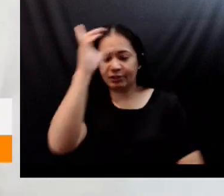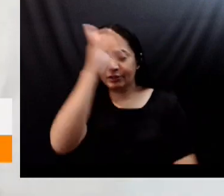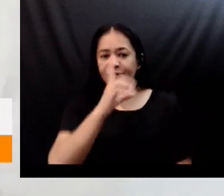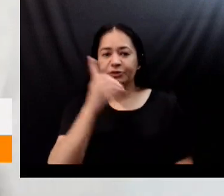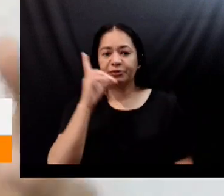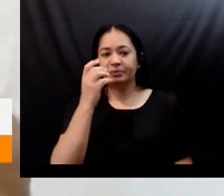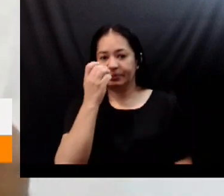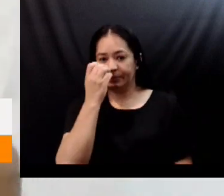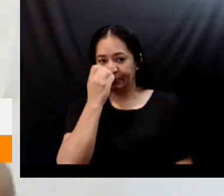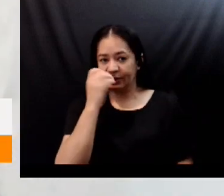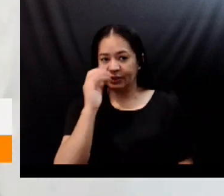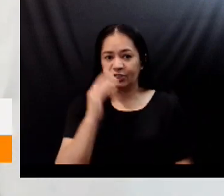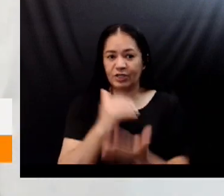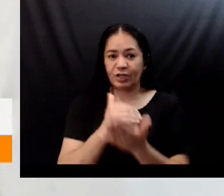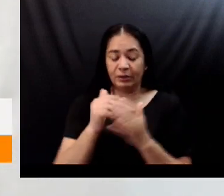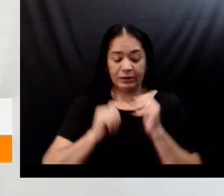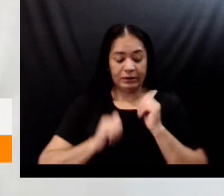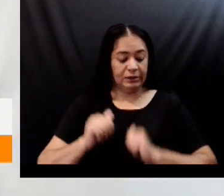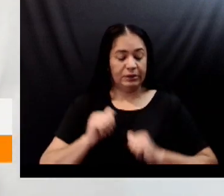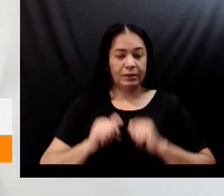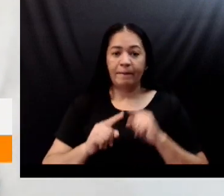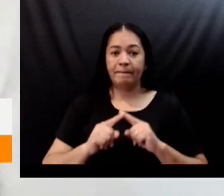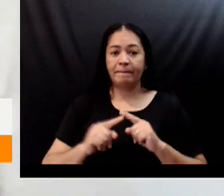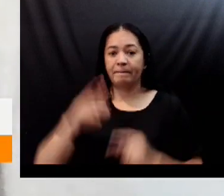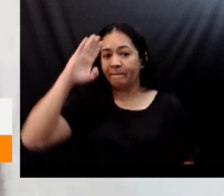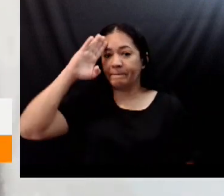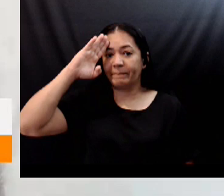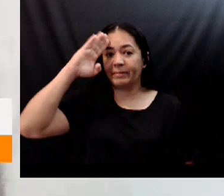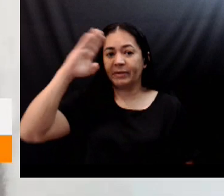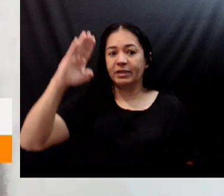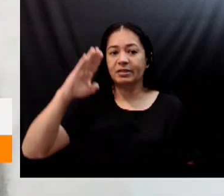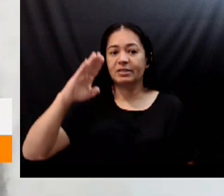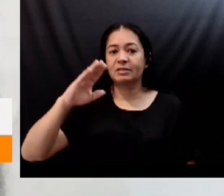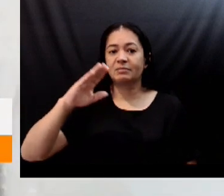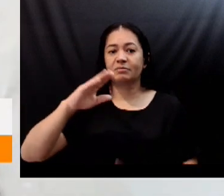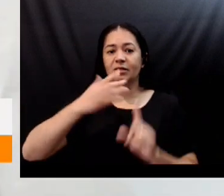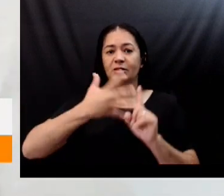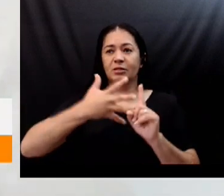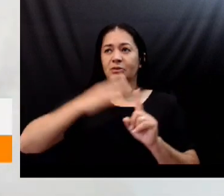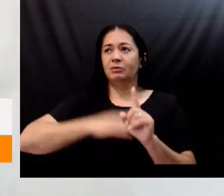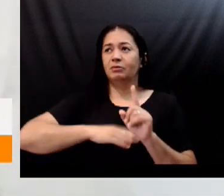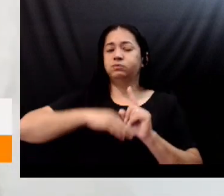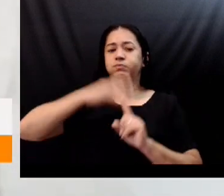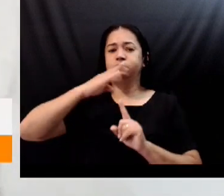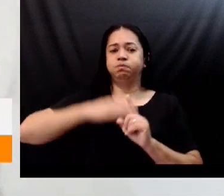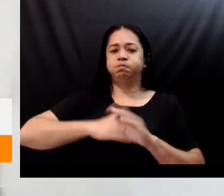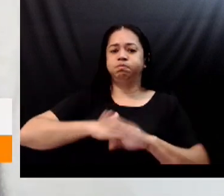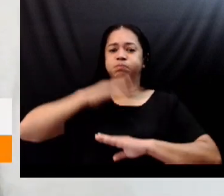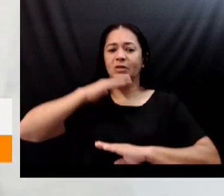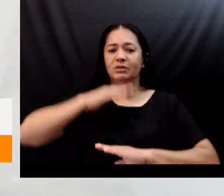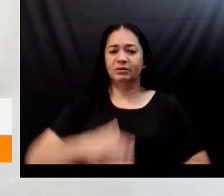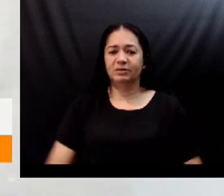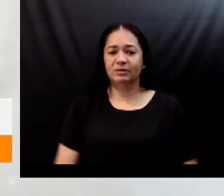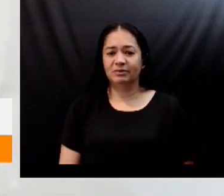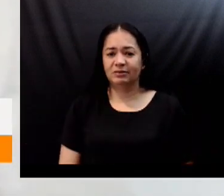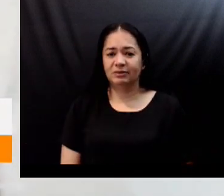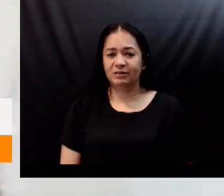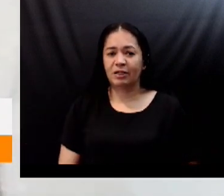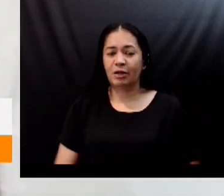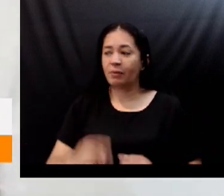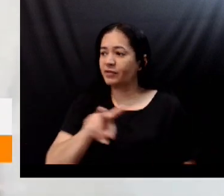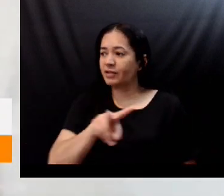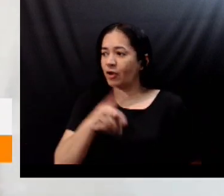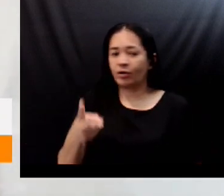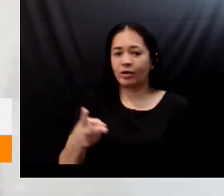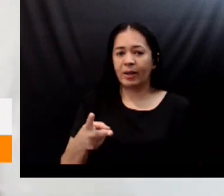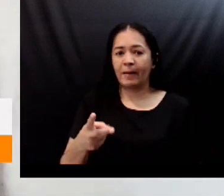gerar ansiedade, principalmente para quem tem um burnout, de começar a segunda-feira. Mas você, ao contrário, parece que te gera já uma